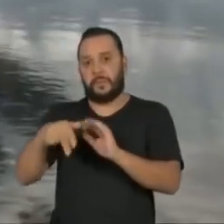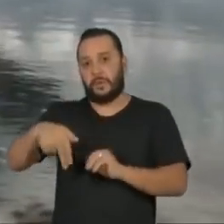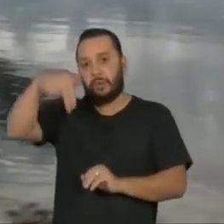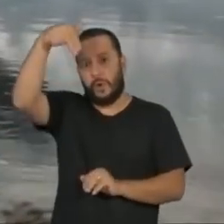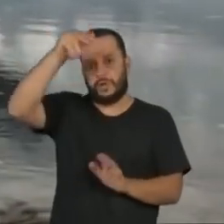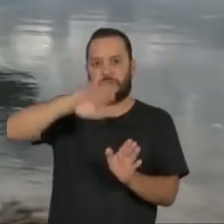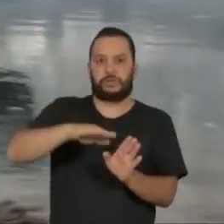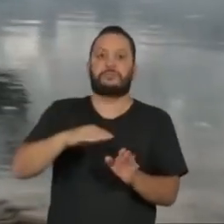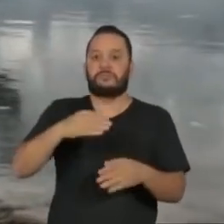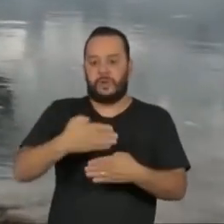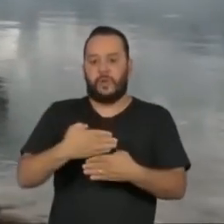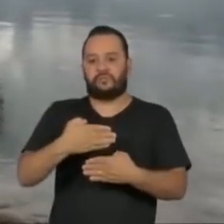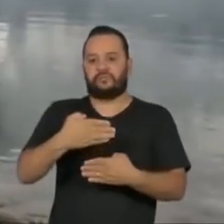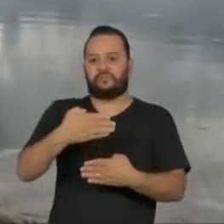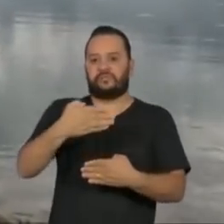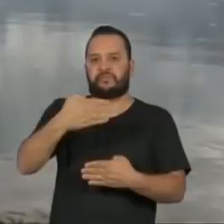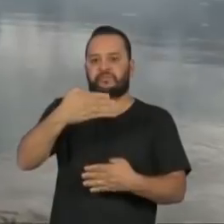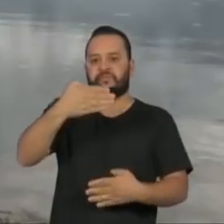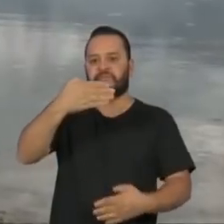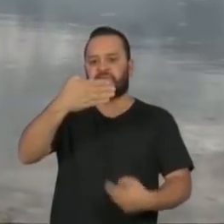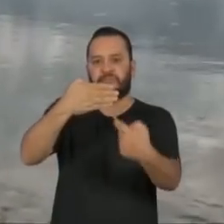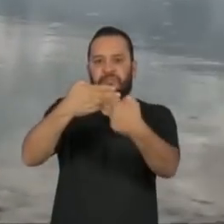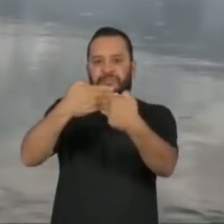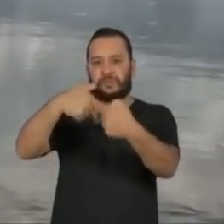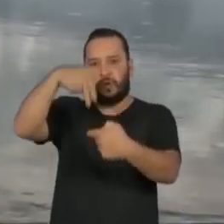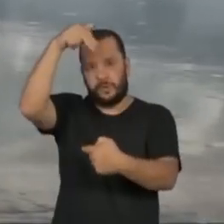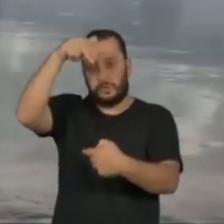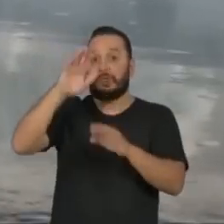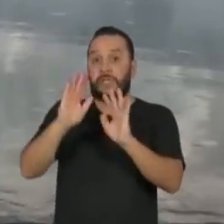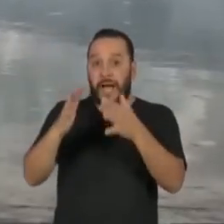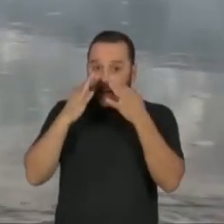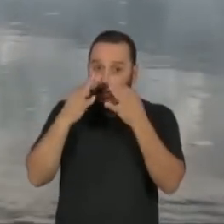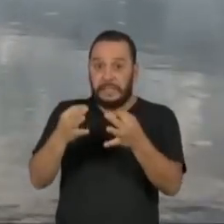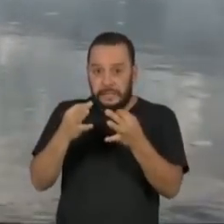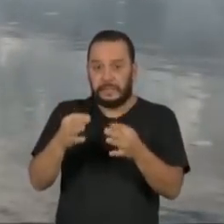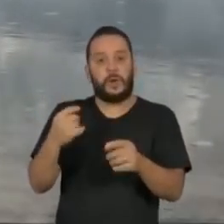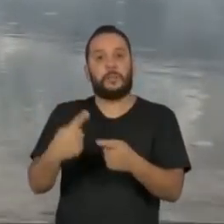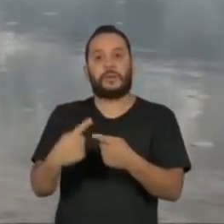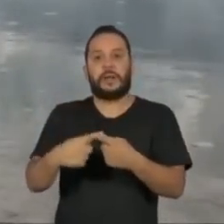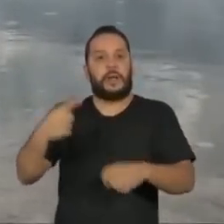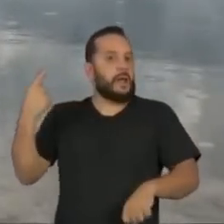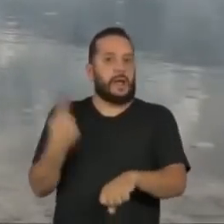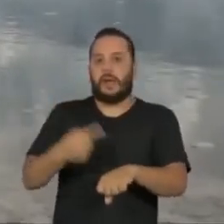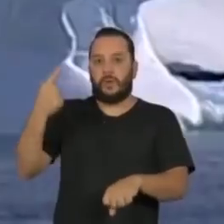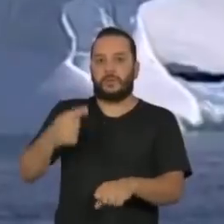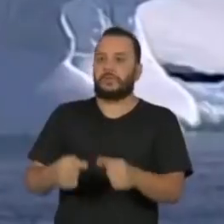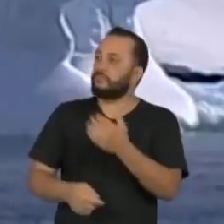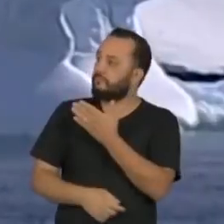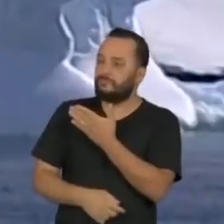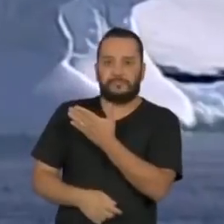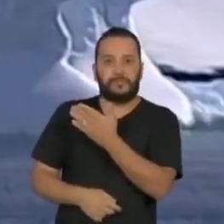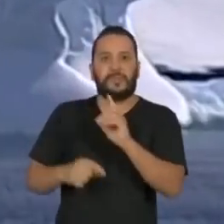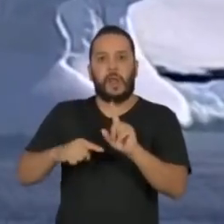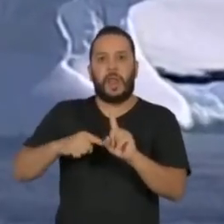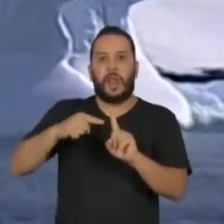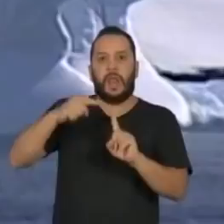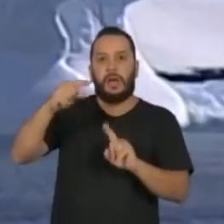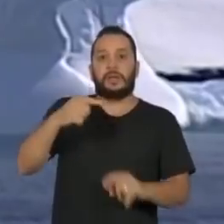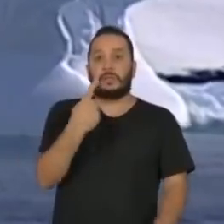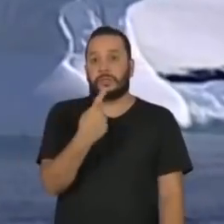no continente estão em alerta. Nesta quarta-feira, 6 de fevereiro, um novo recorde foi atingido. A temperatura chegou